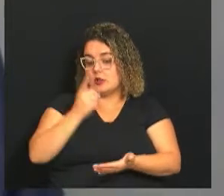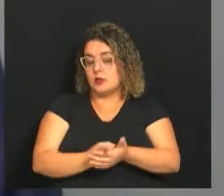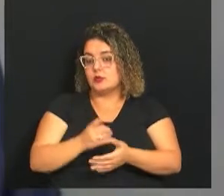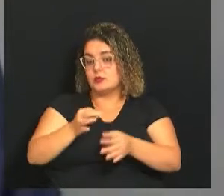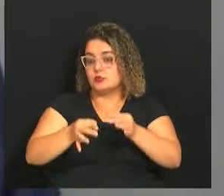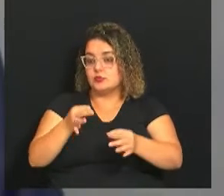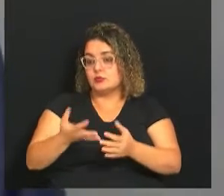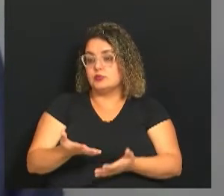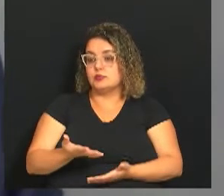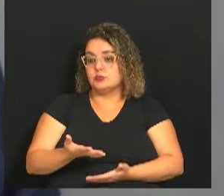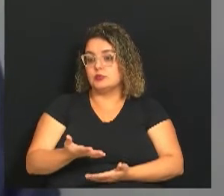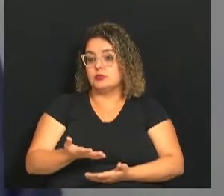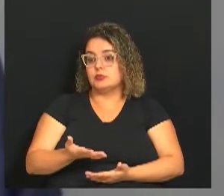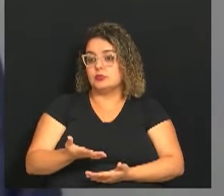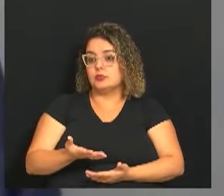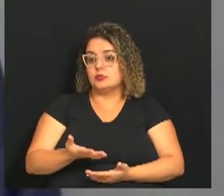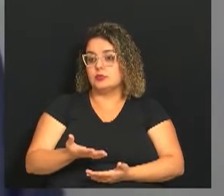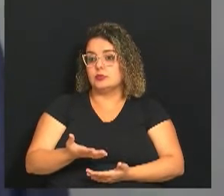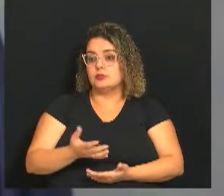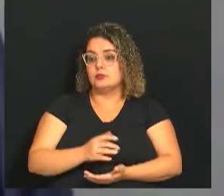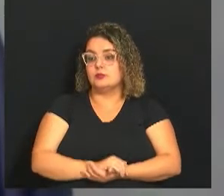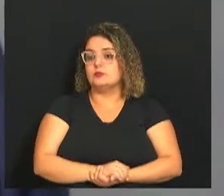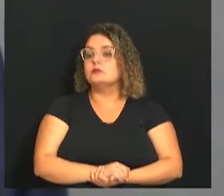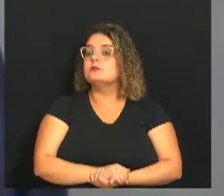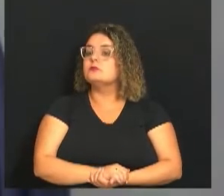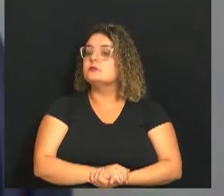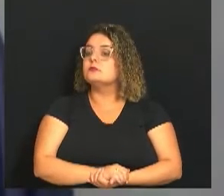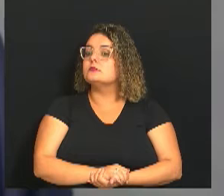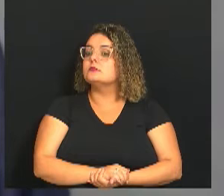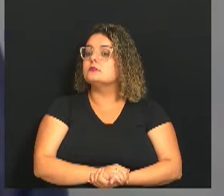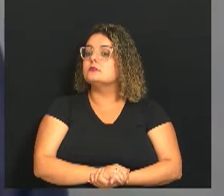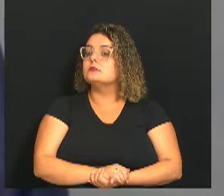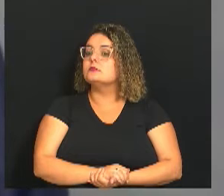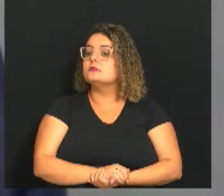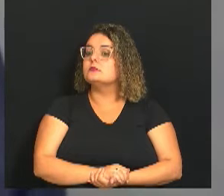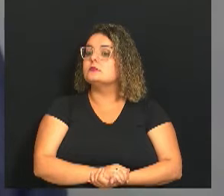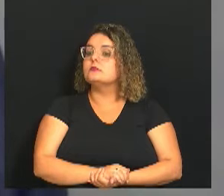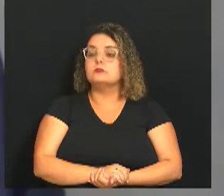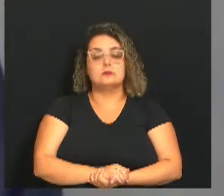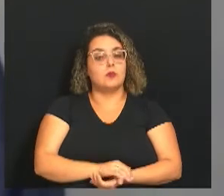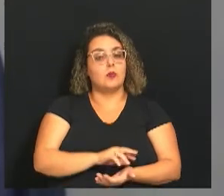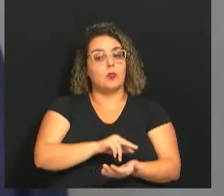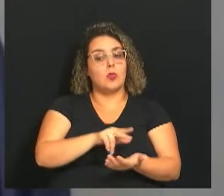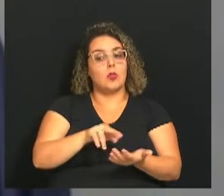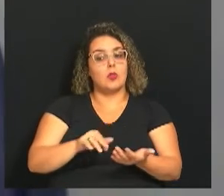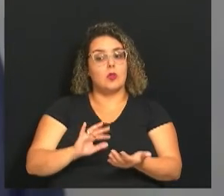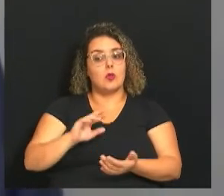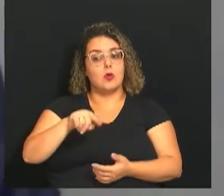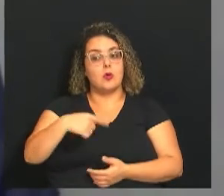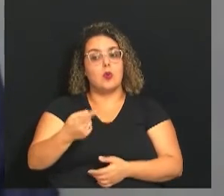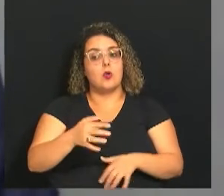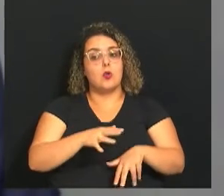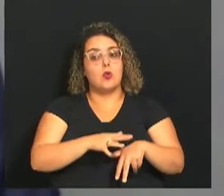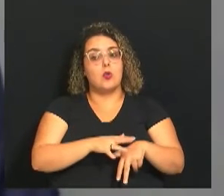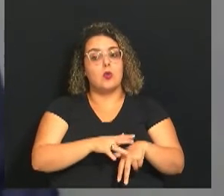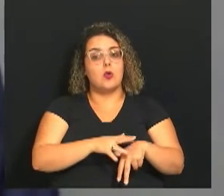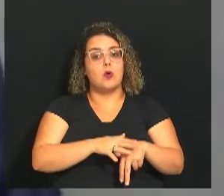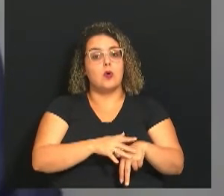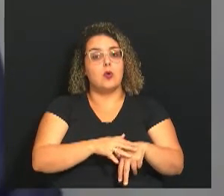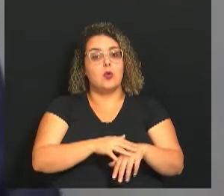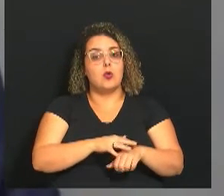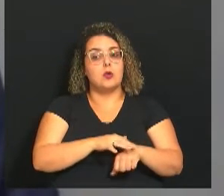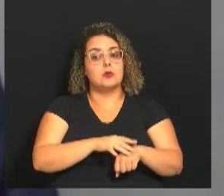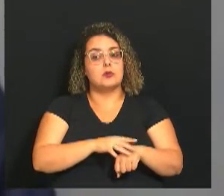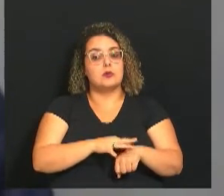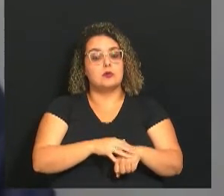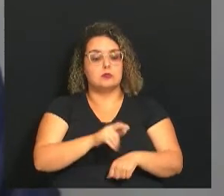ser considerada uma demissão discriminatória. Assim como acontece com diversas outras doenças, tem muitos empregadores que falam, esse funcionário está